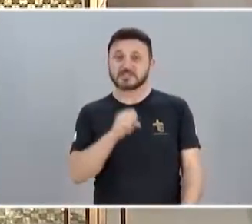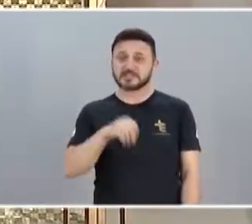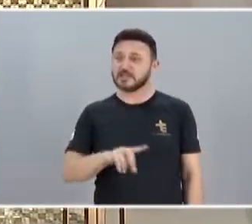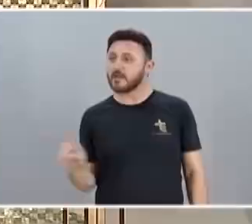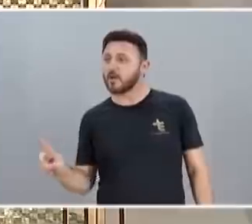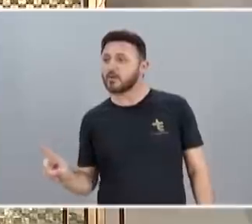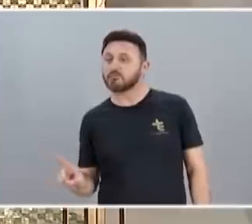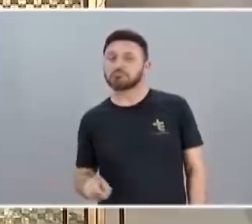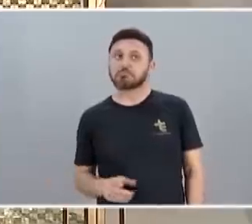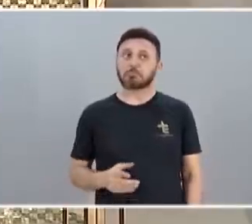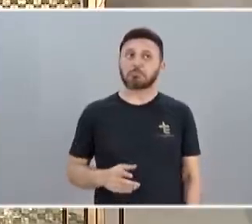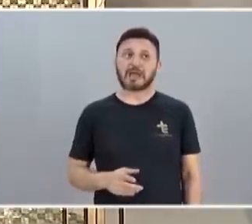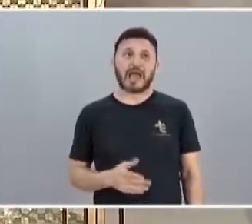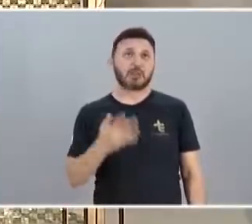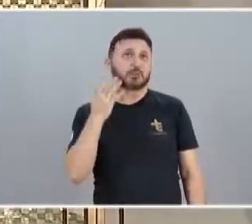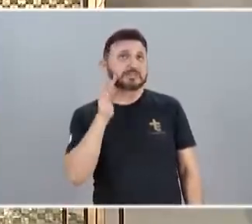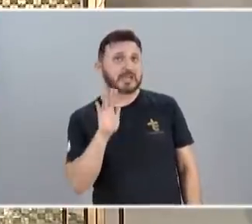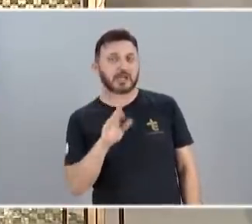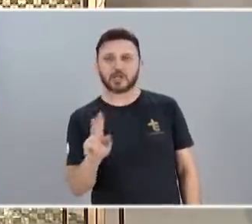termo.